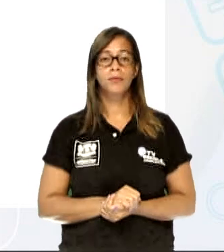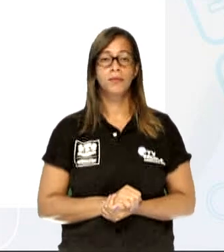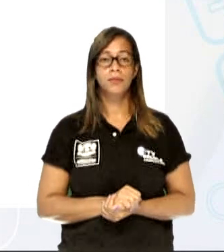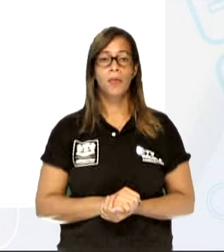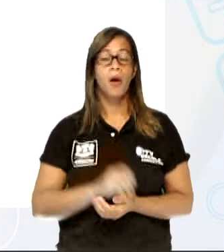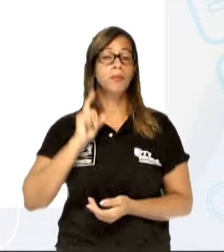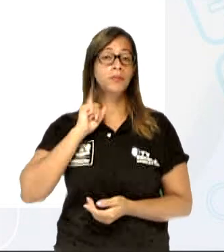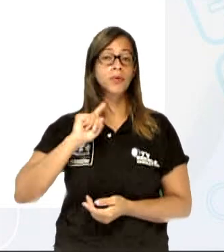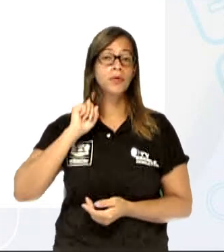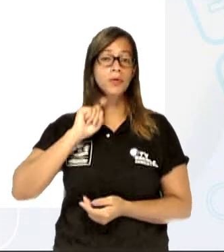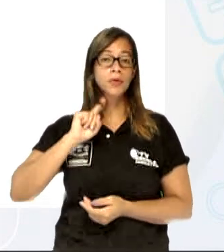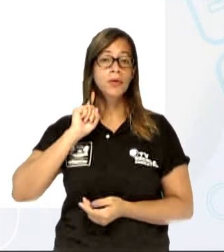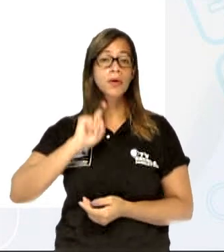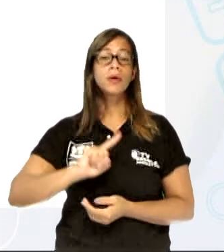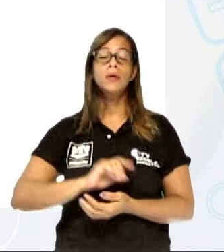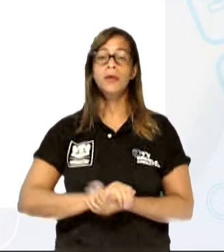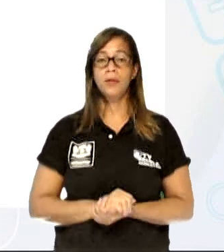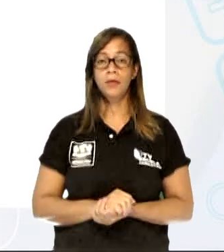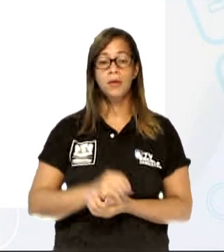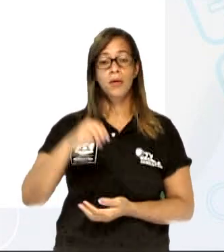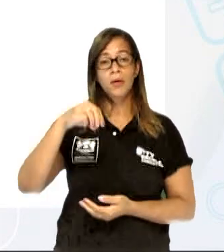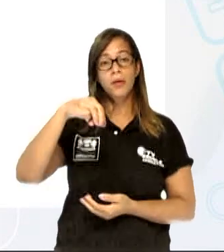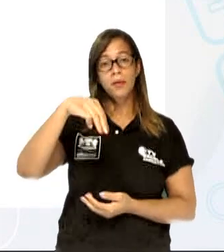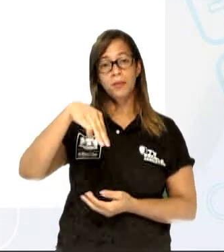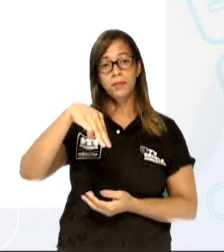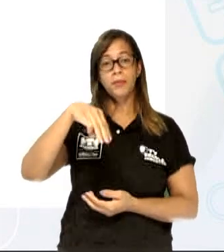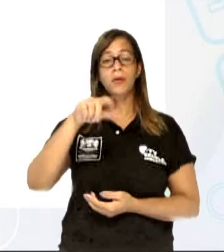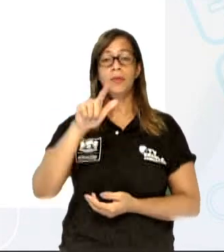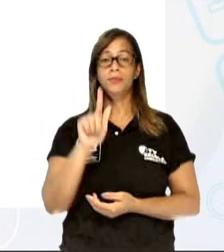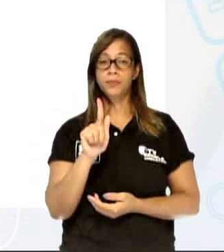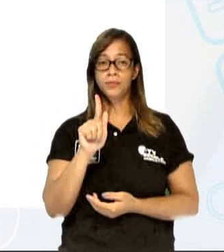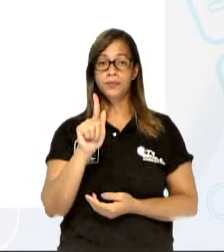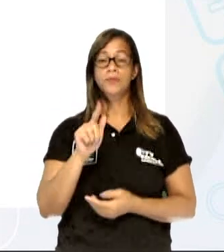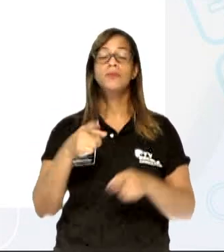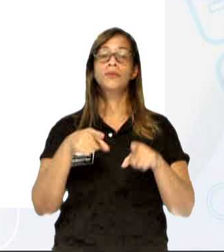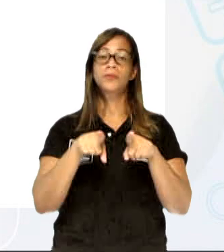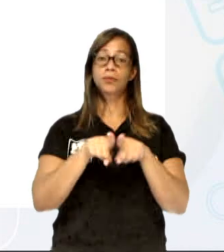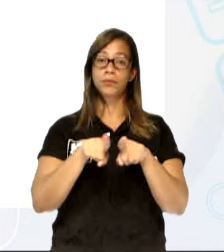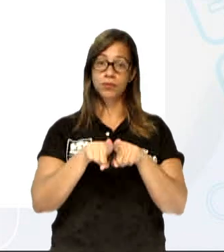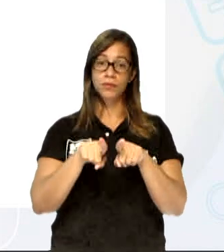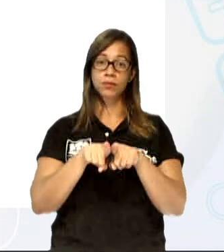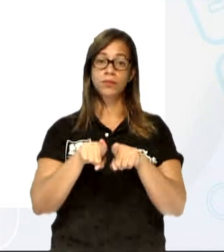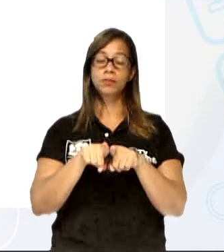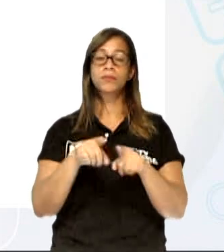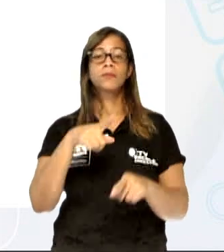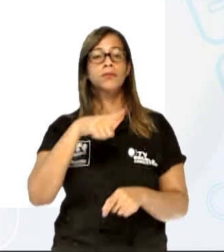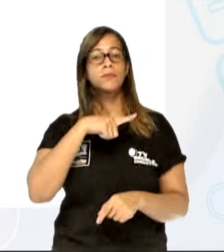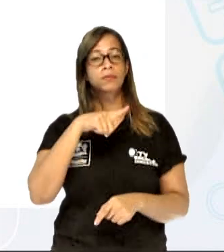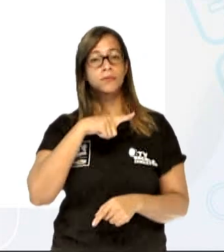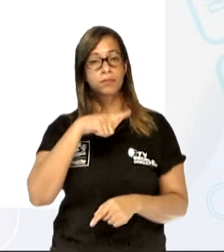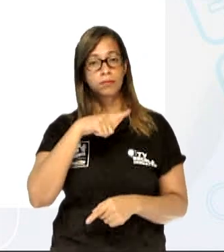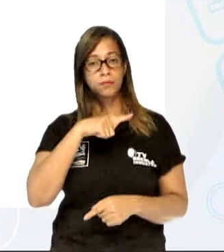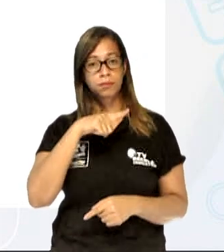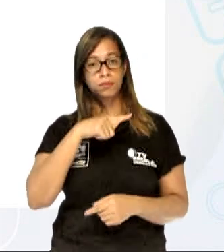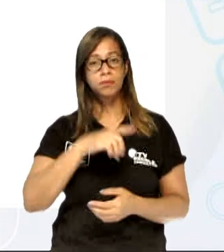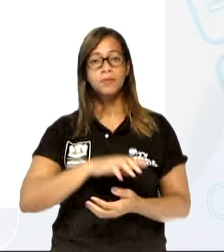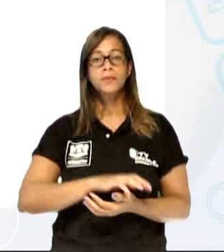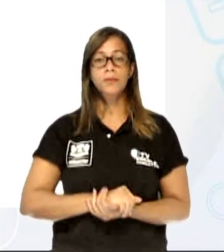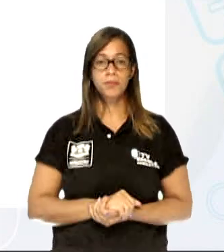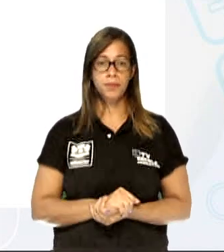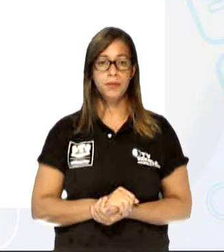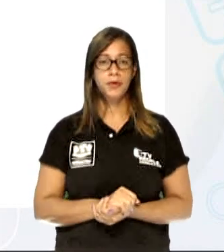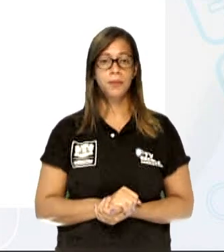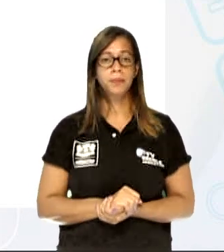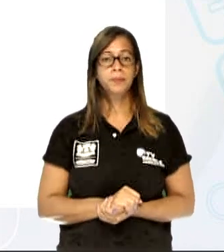Santa, no Rio Grande do Sul tem o Arroio dos Fósseis, no Mato Grosso tem Lapa do Sol e